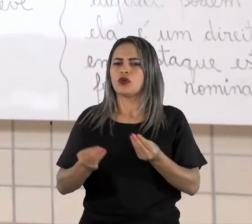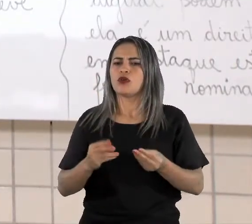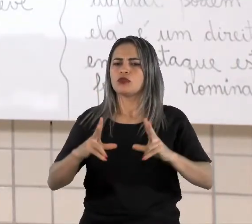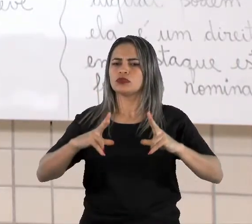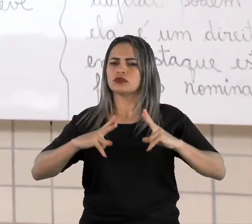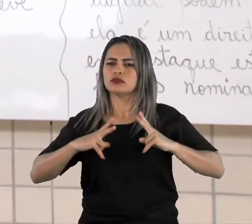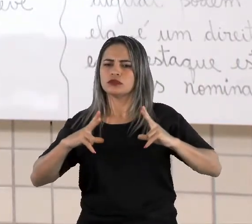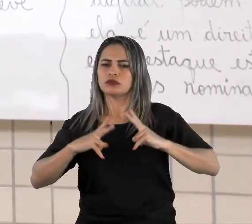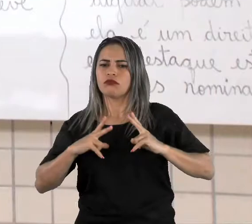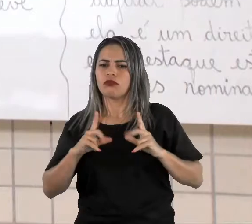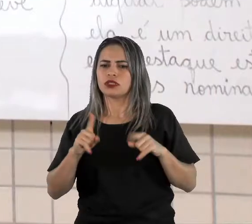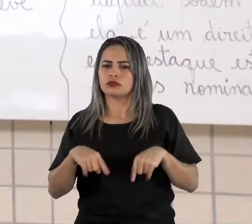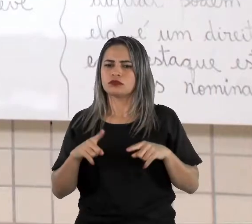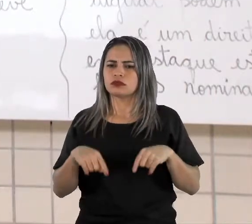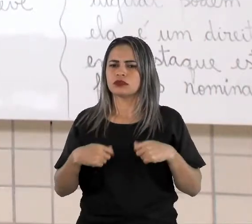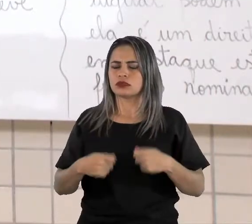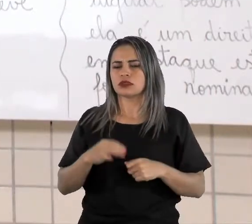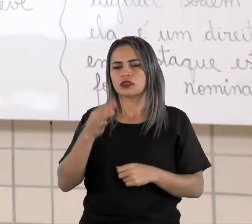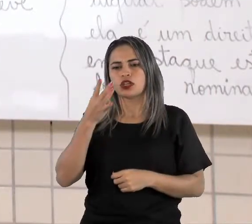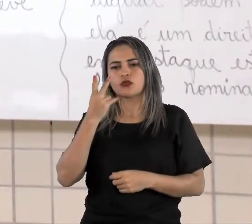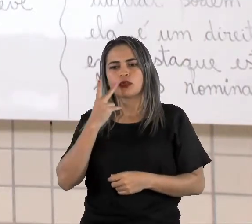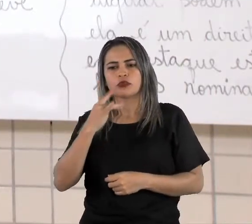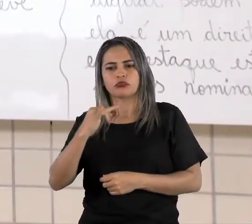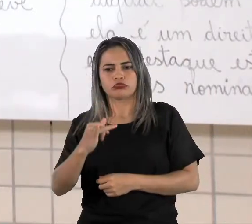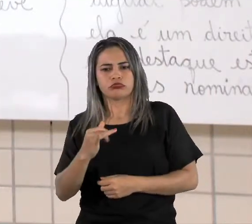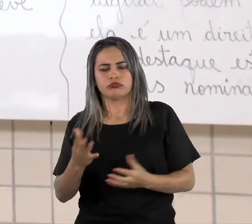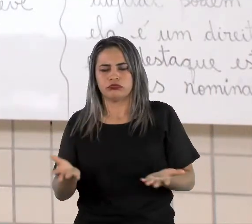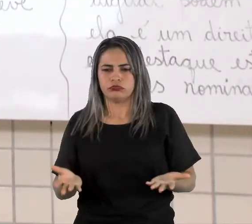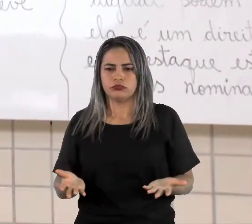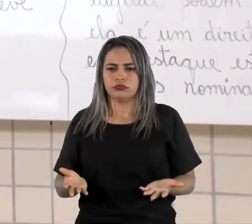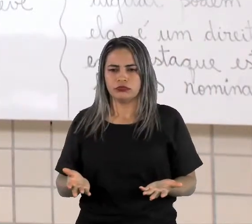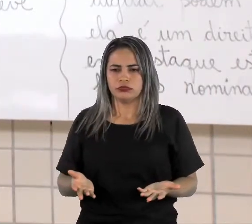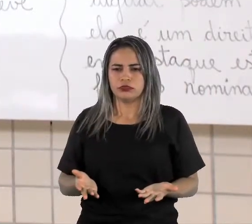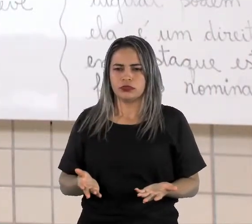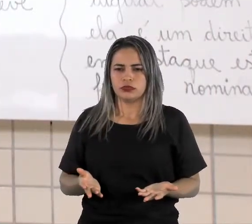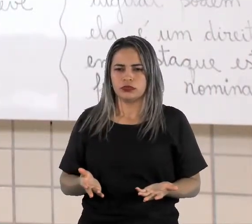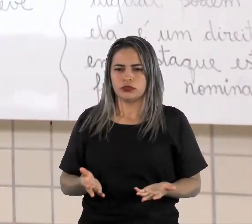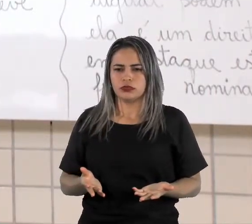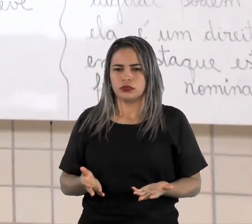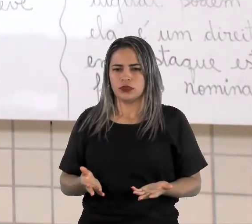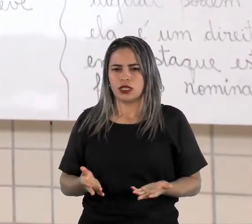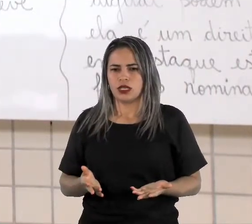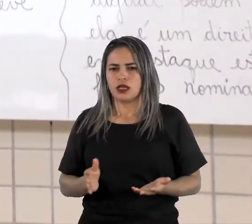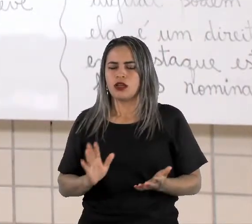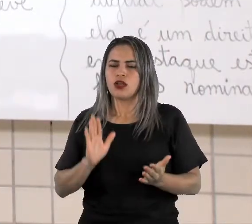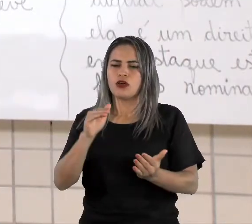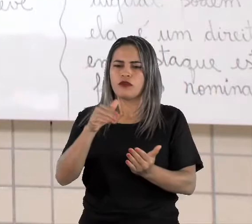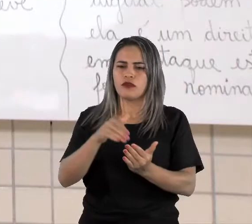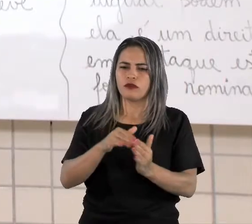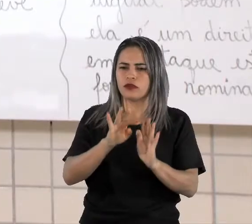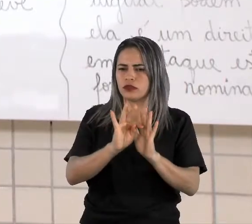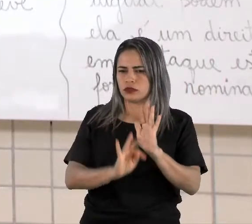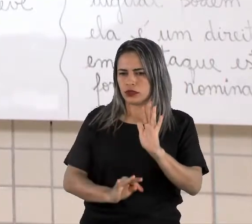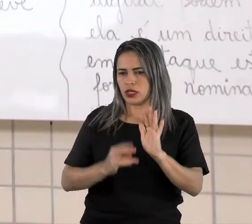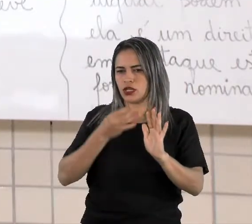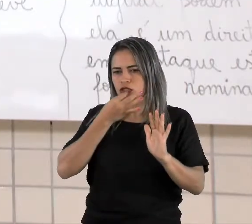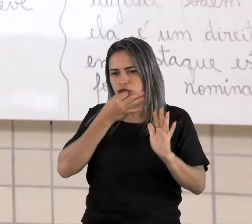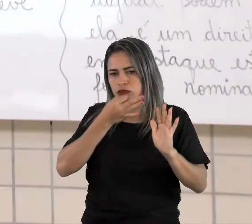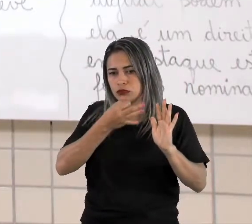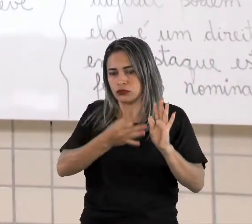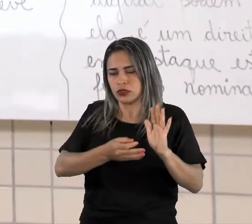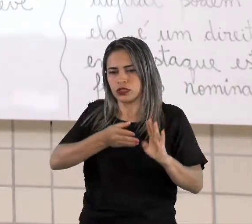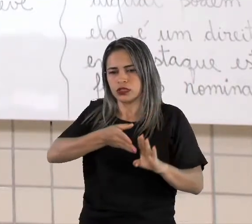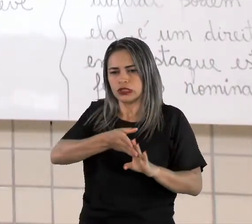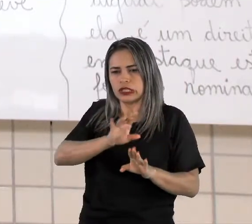privacidade deve ser tratada pelos pais? Então, lá pelo meio, no final do texto, ele vai dar essa sugestão, né?